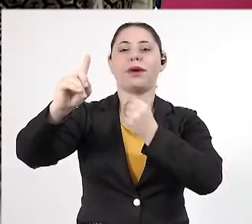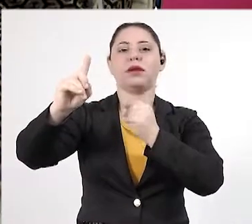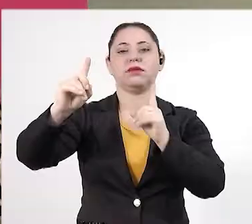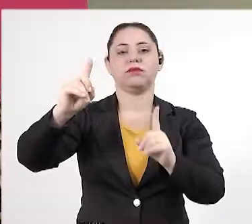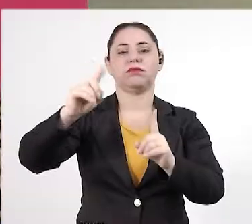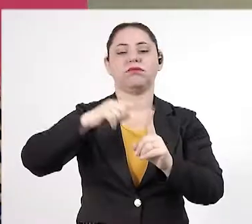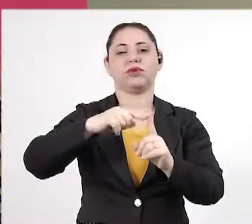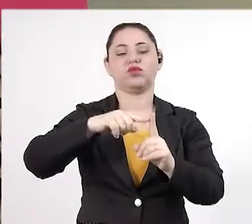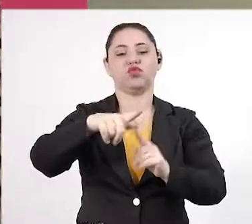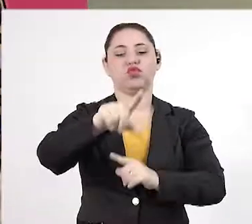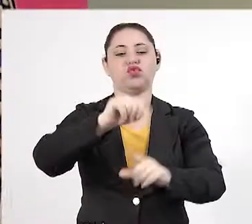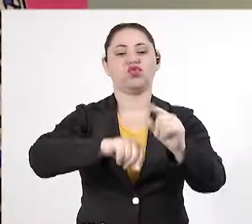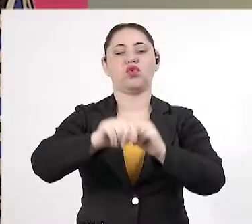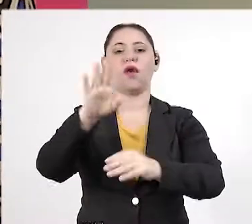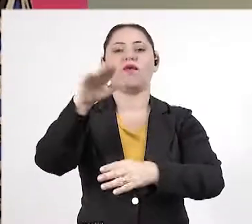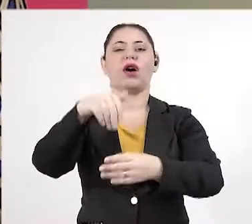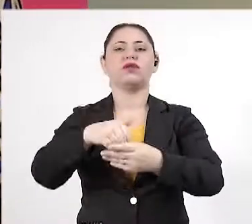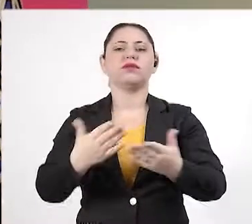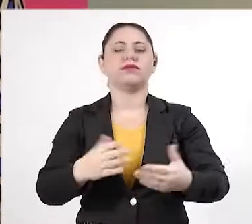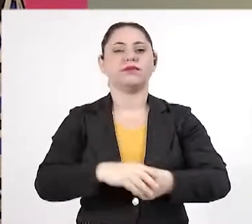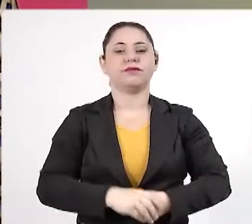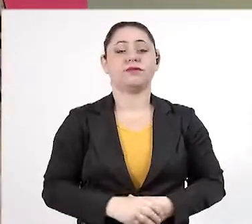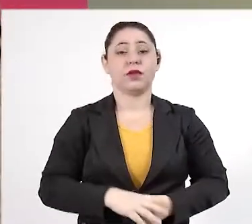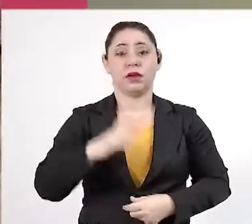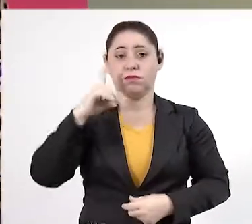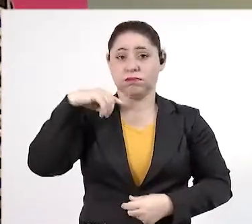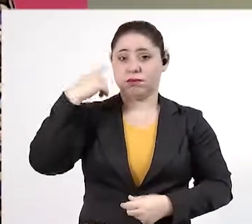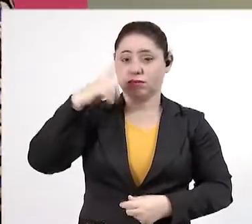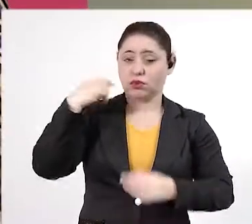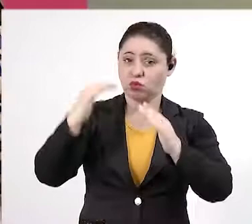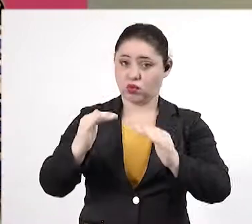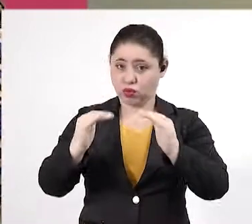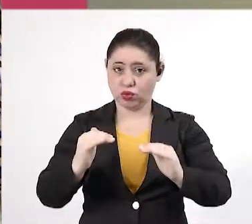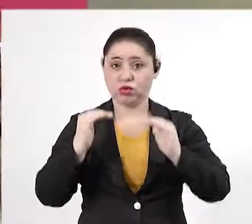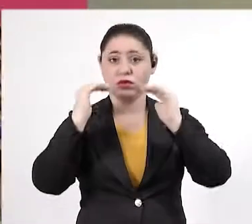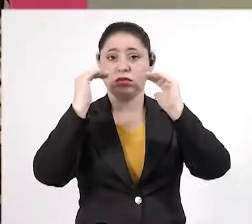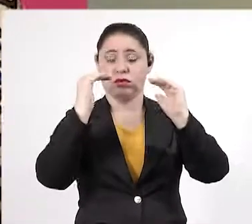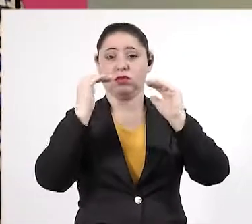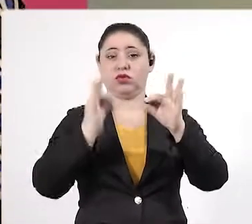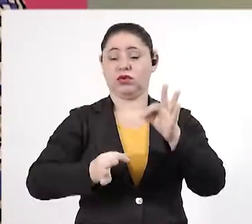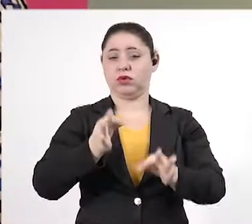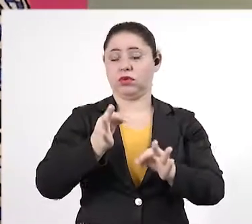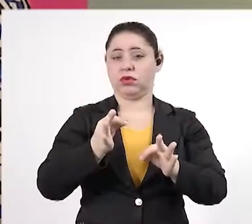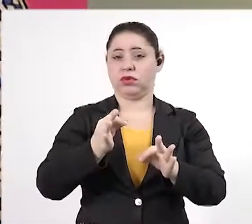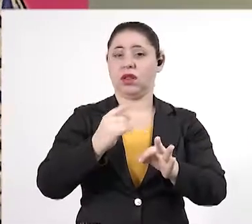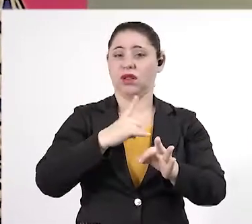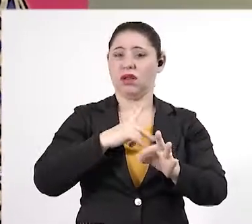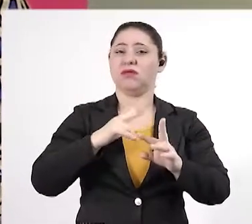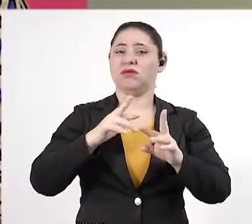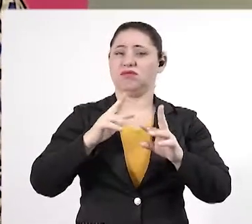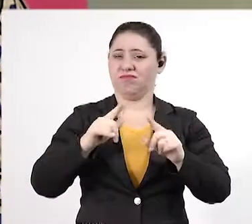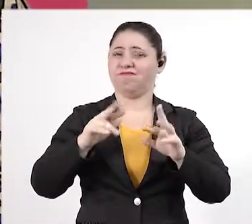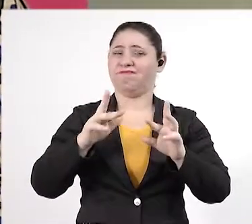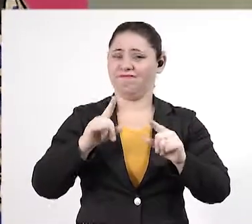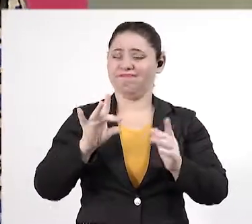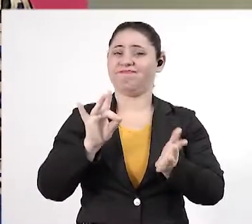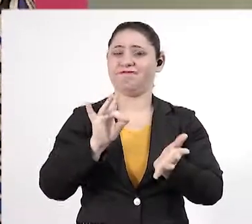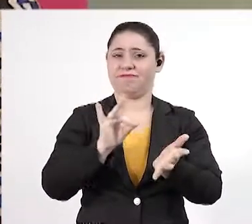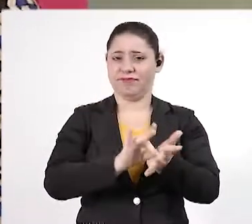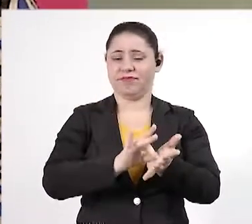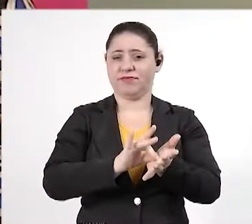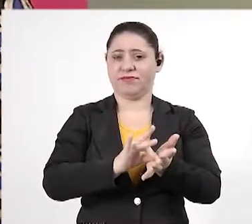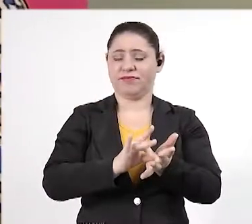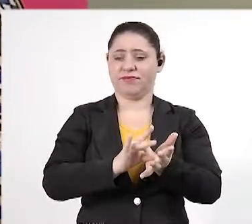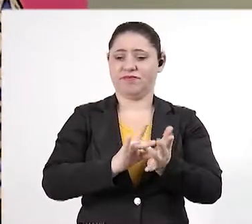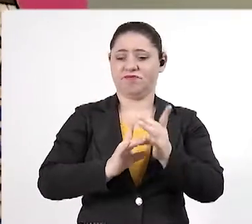de homens que são eleitos. Eu acho que na advocacia, na magistratura, nós temos uma certa dificuldade